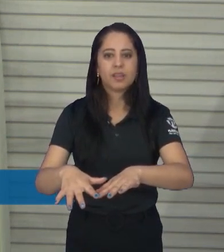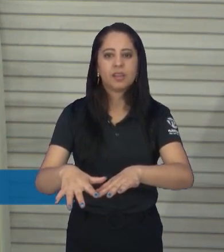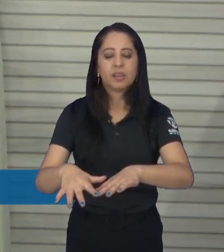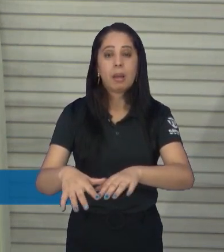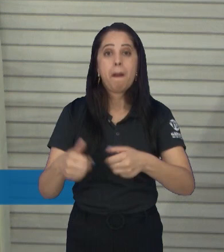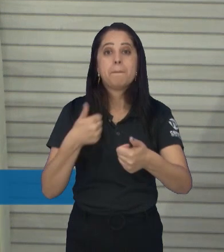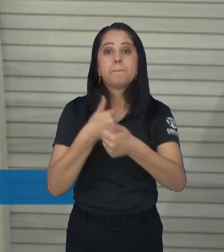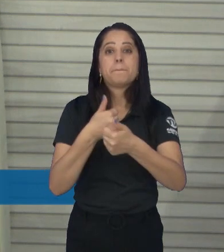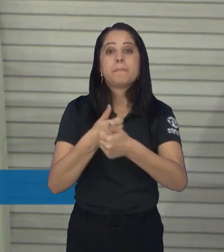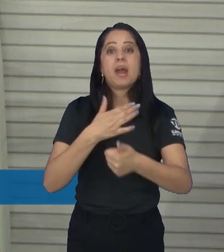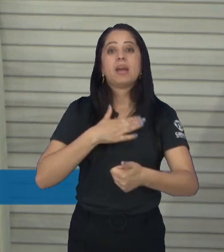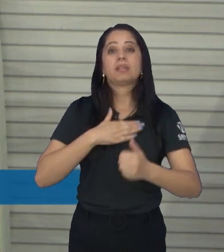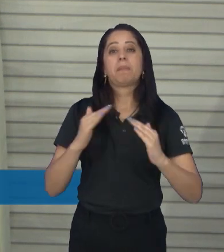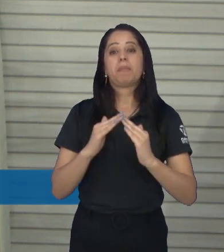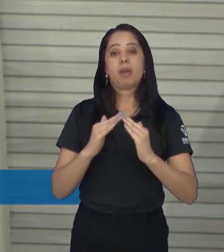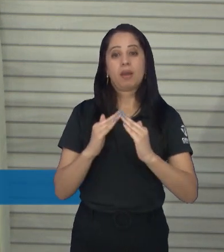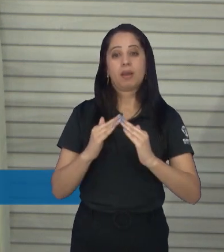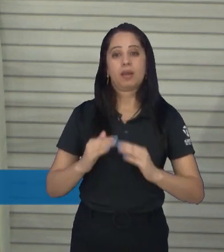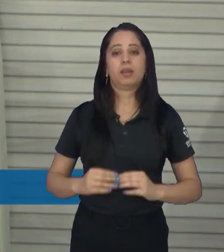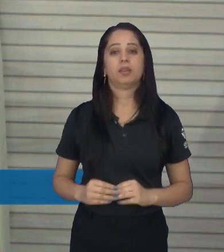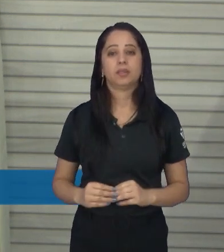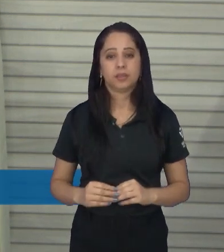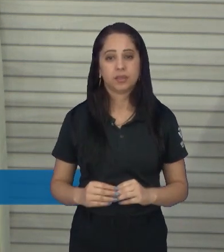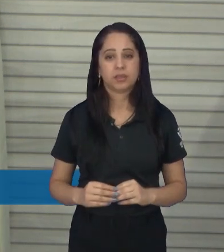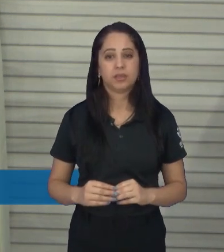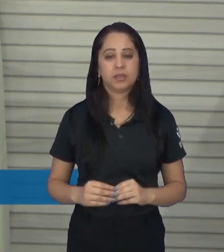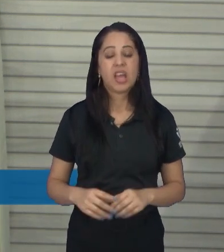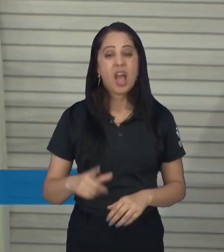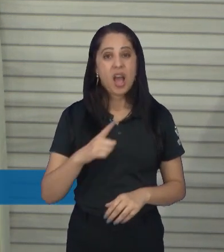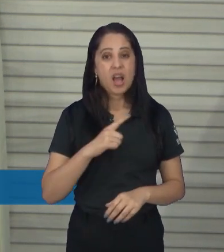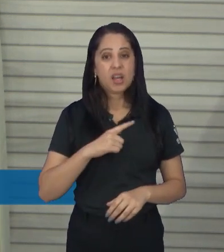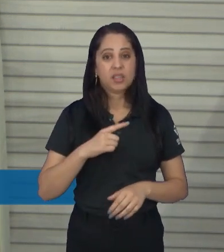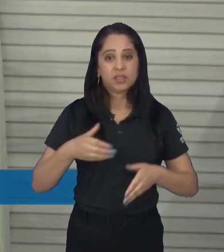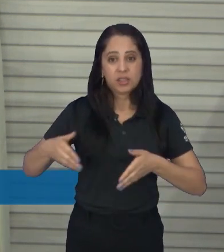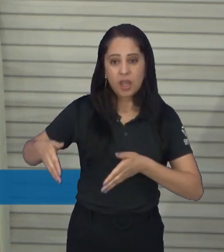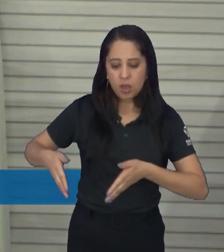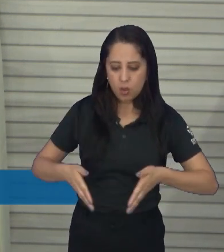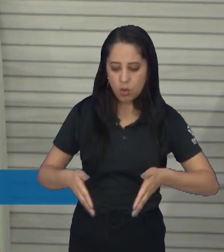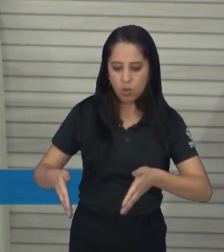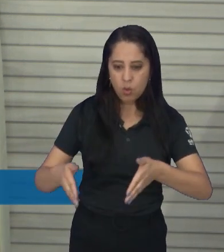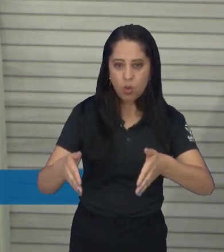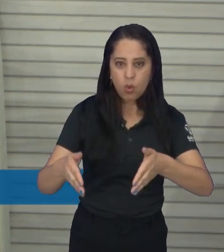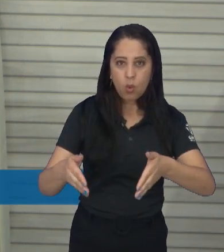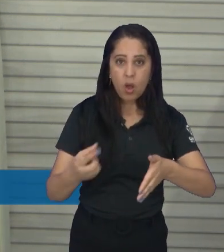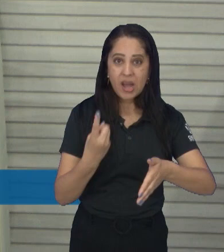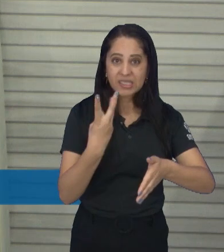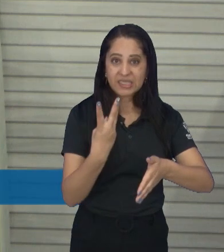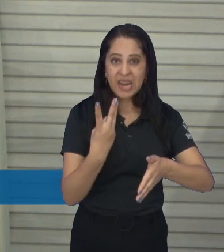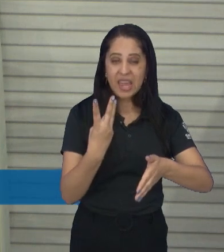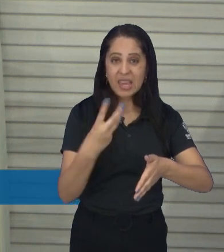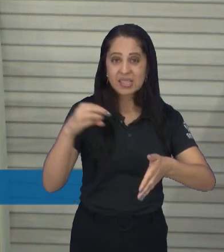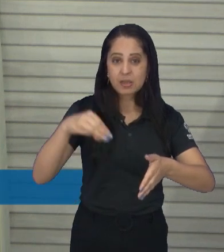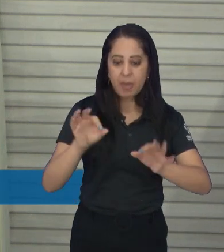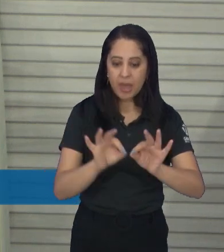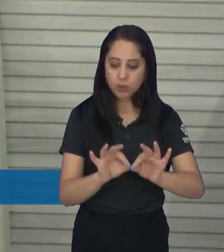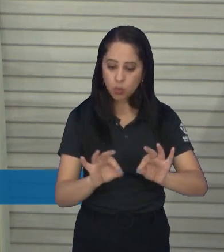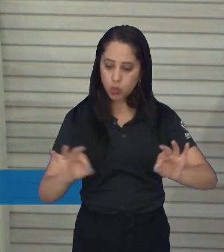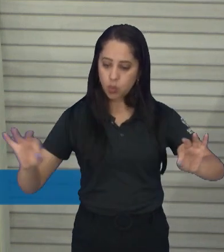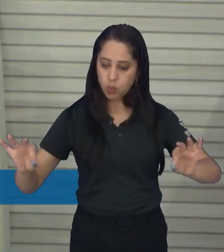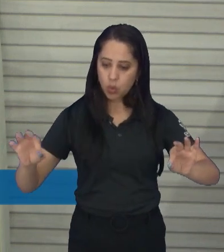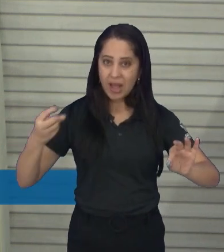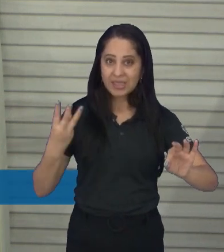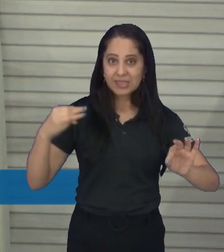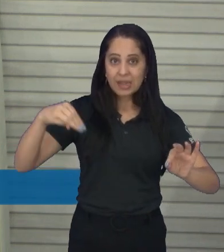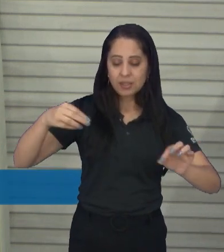atrás da minha casa essa valeta tem uma variedade de três metro e meio de largura por 3 m de fundura